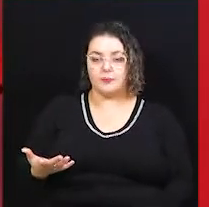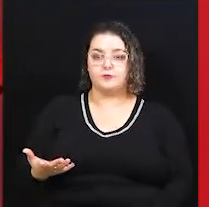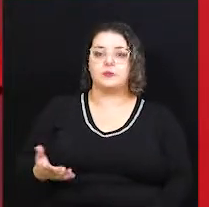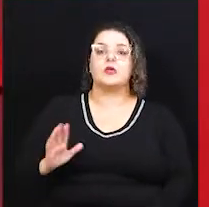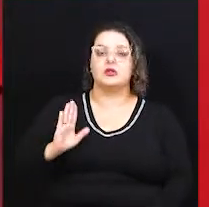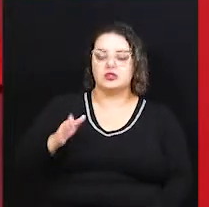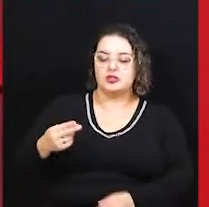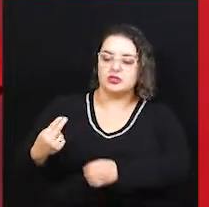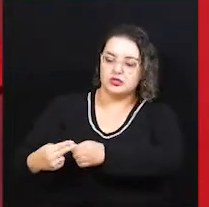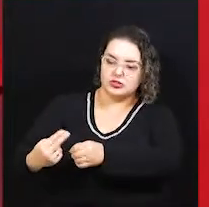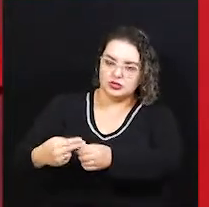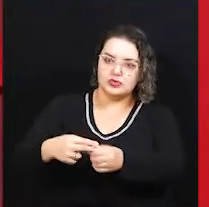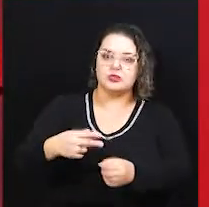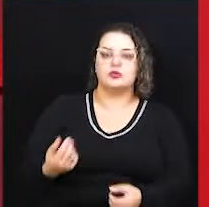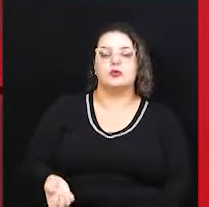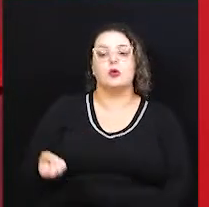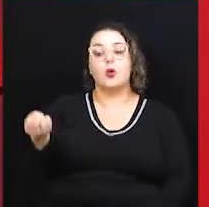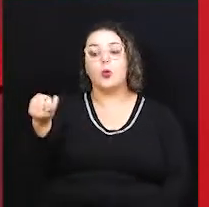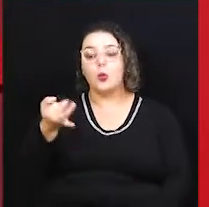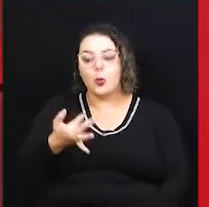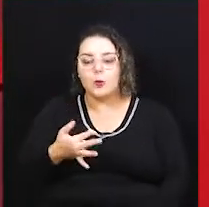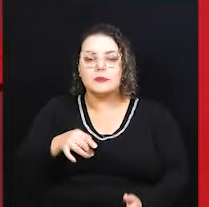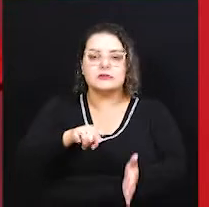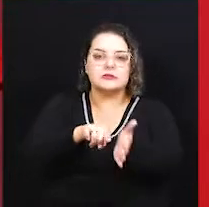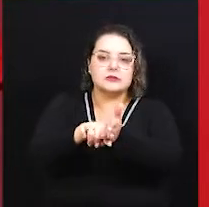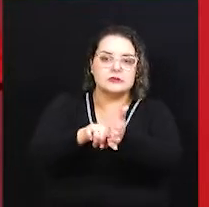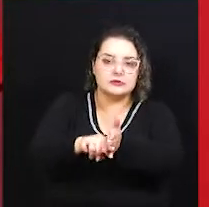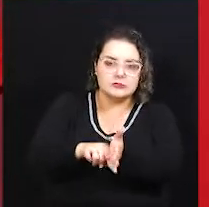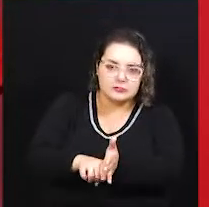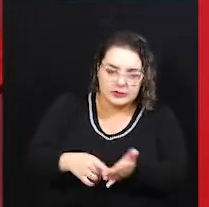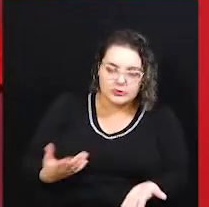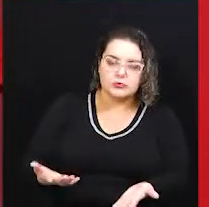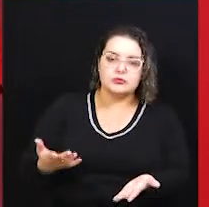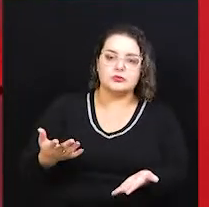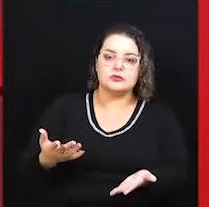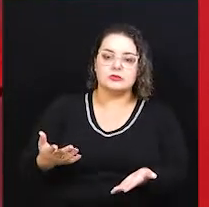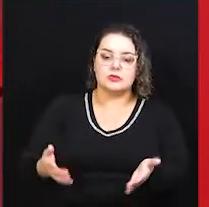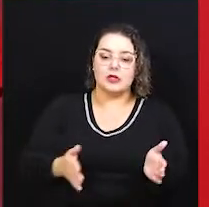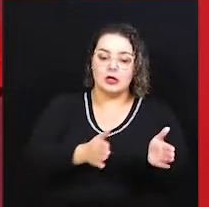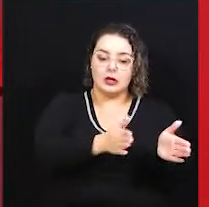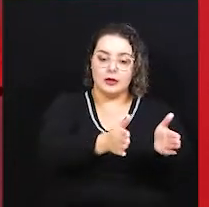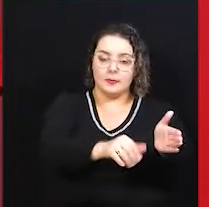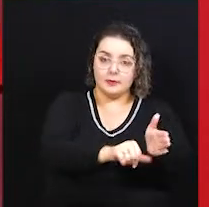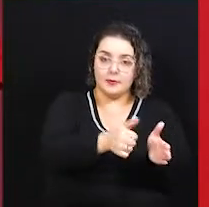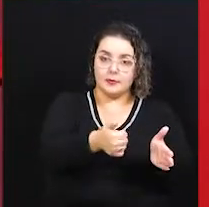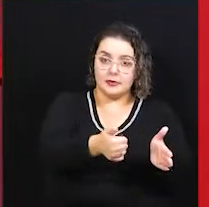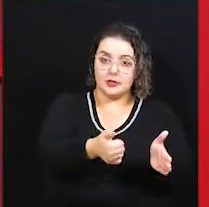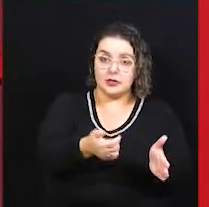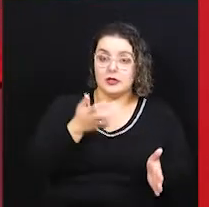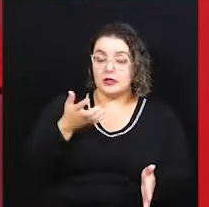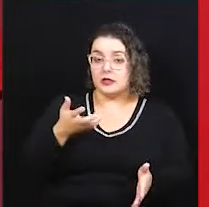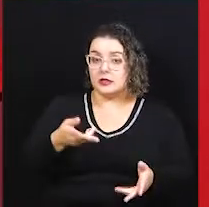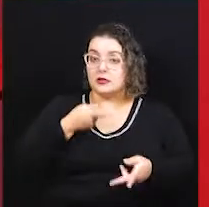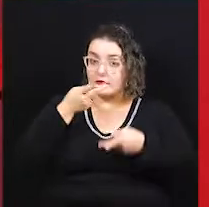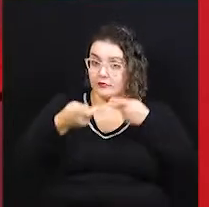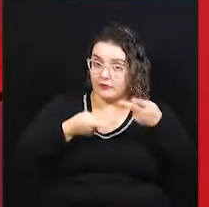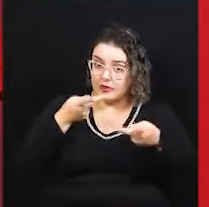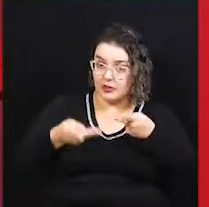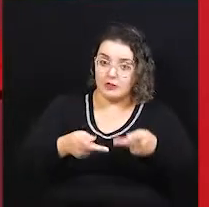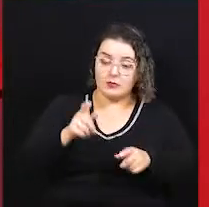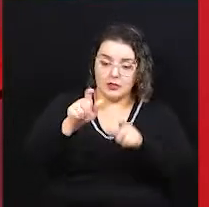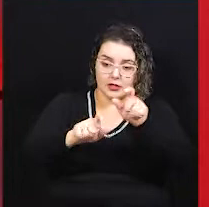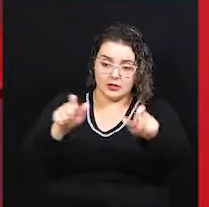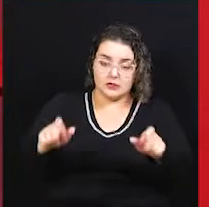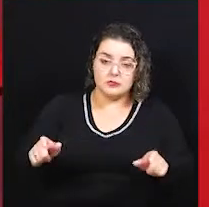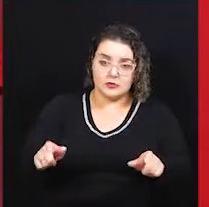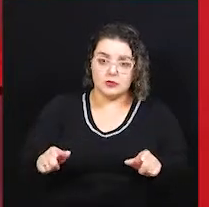pela Unicamp, A quantidade de questões já foi confirmada. A primeira fase, eu gostaria de destacar, para o